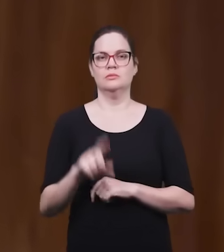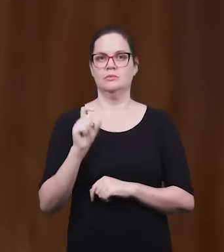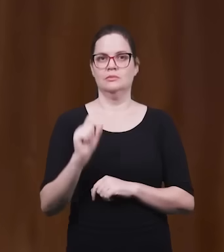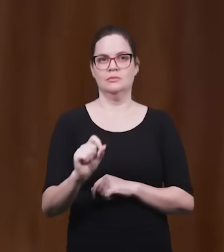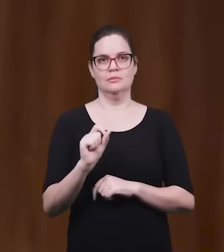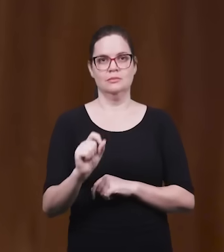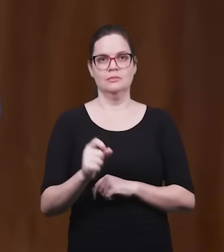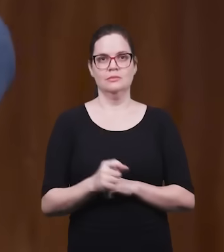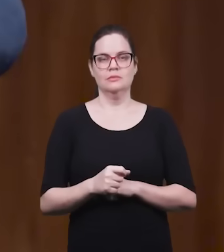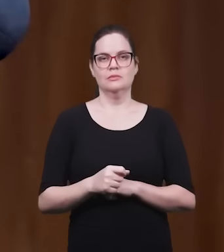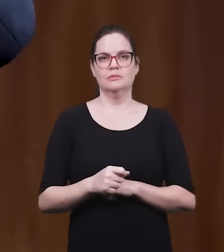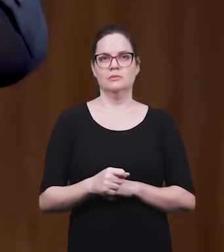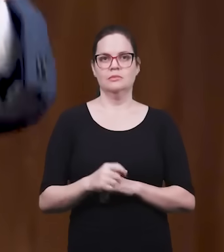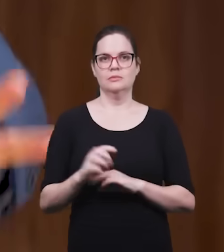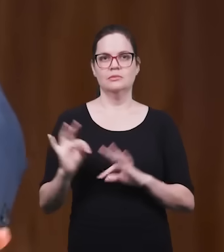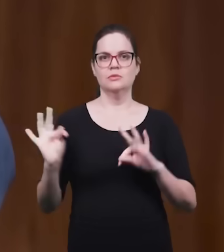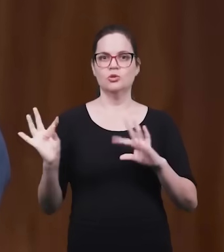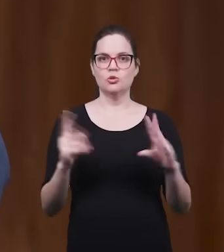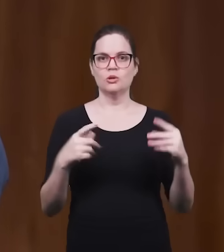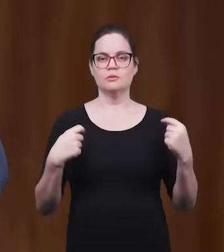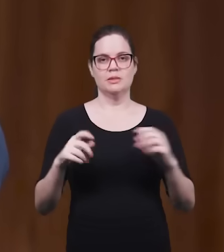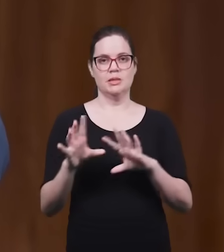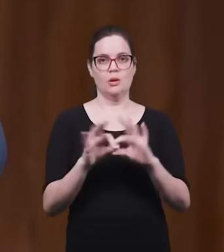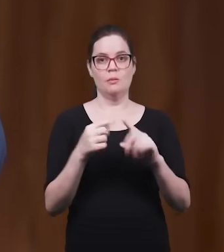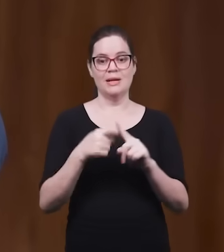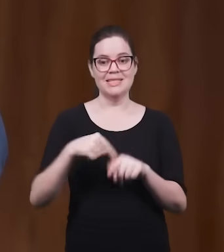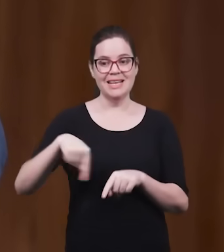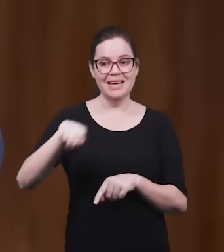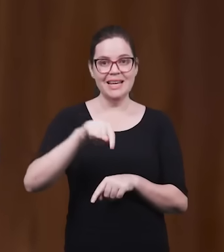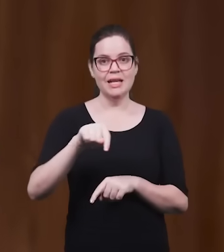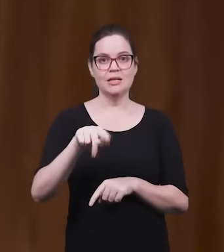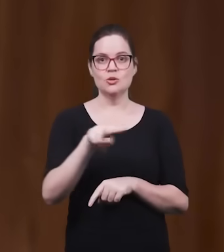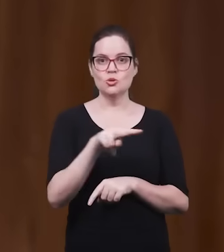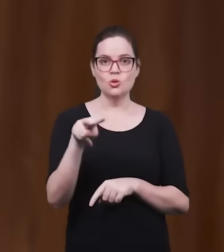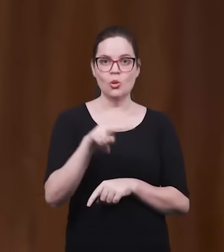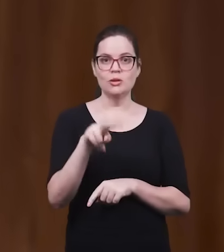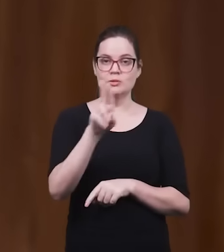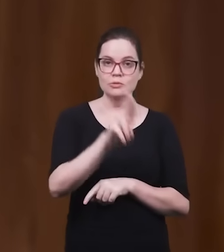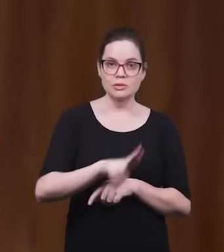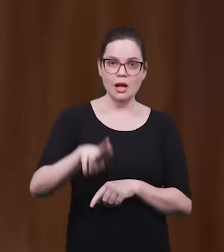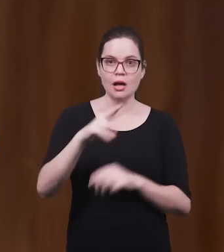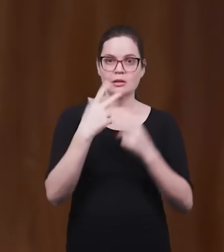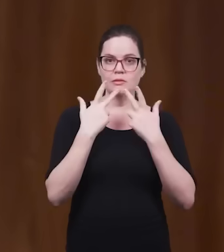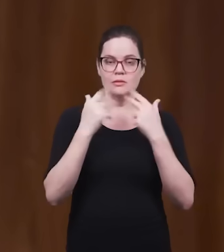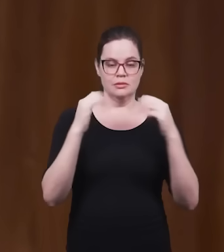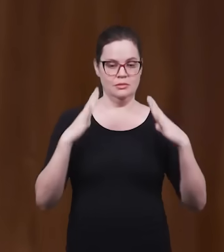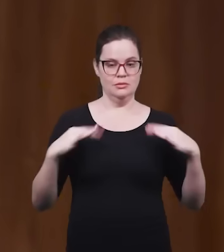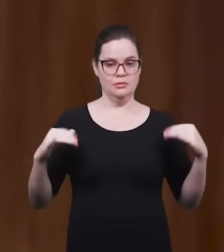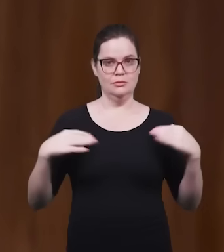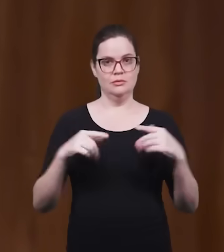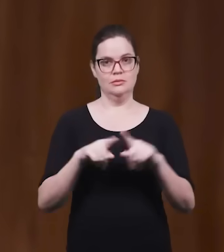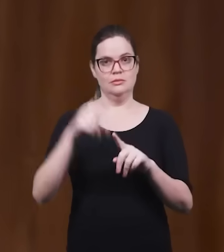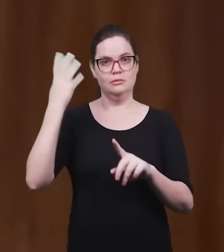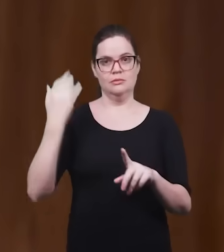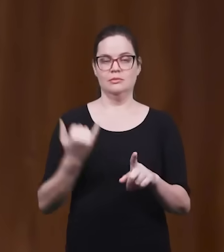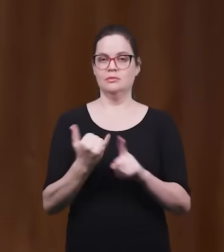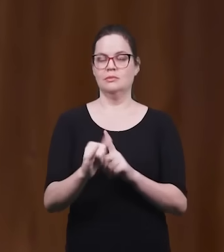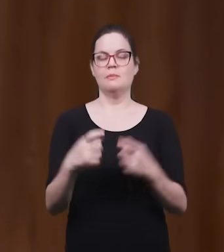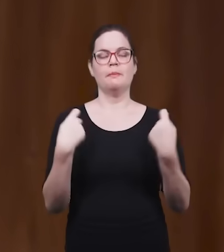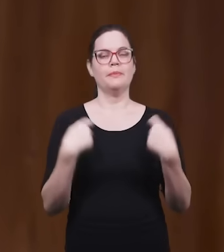podem... Tá tudo bem que todos têm que estar em comunhão, mas esses dois... eles têm que